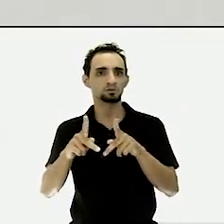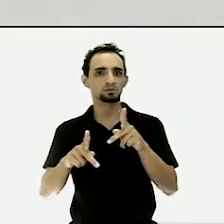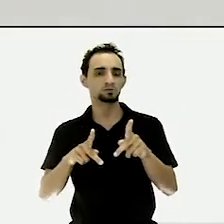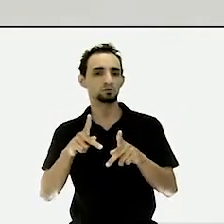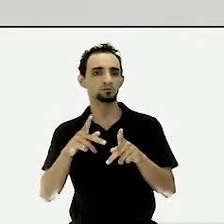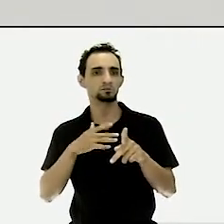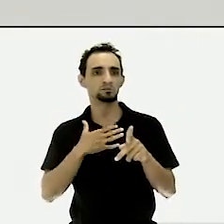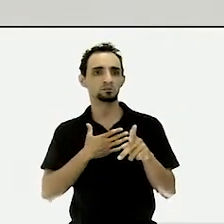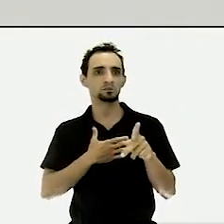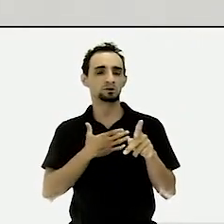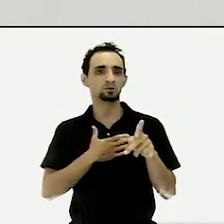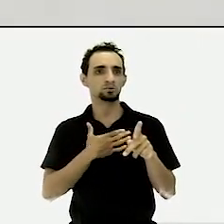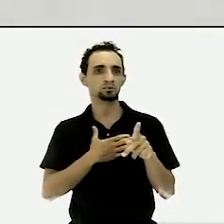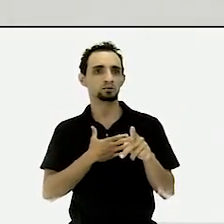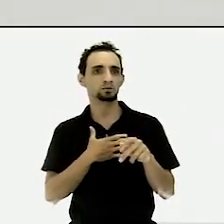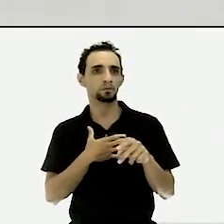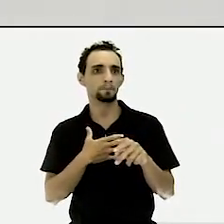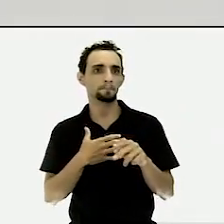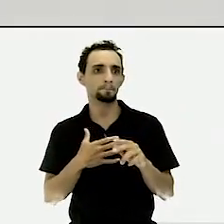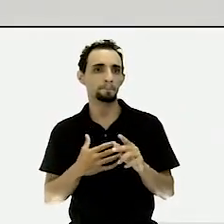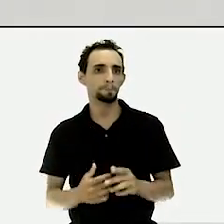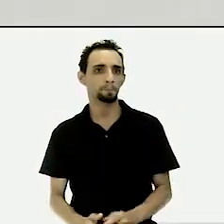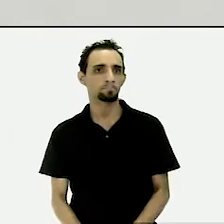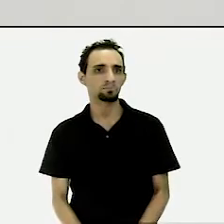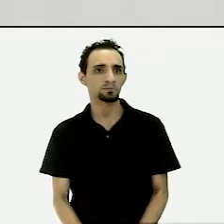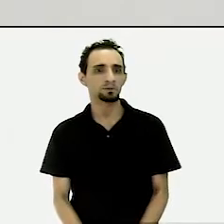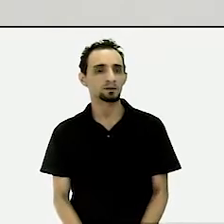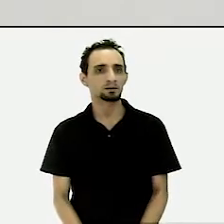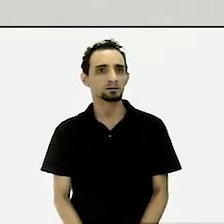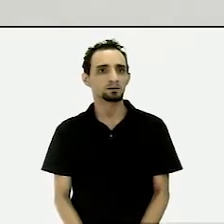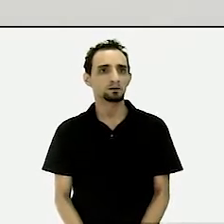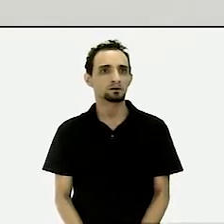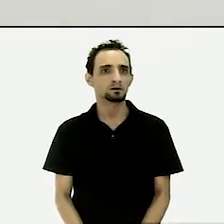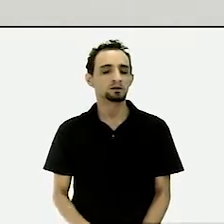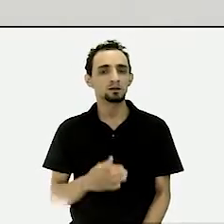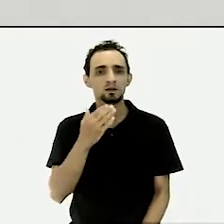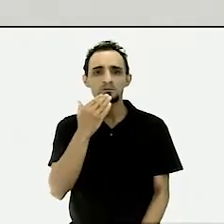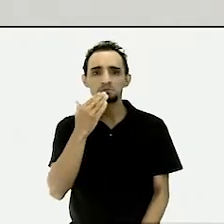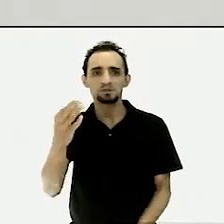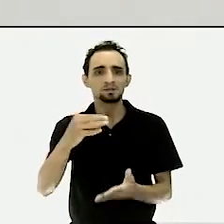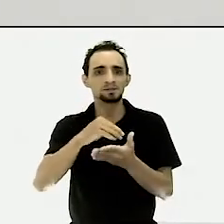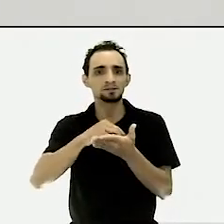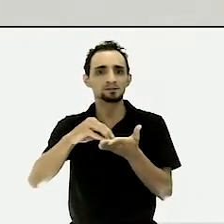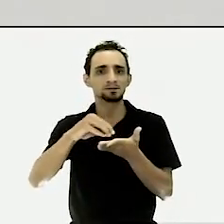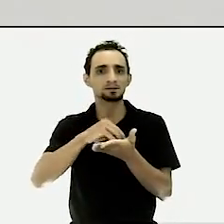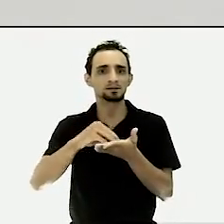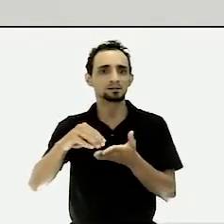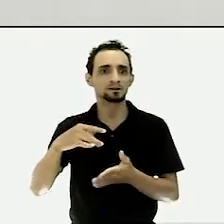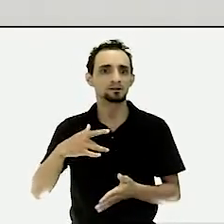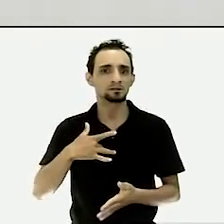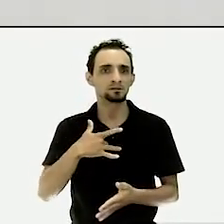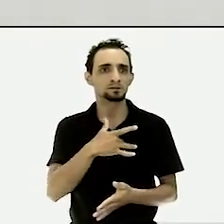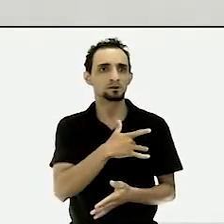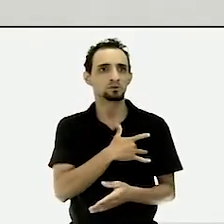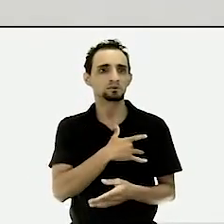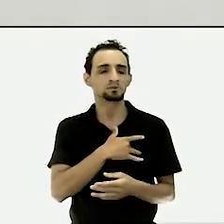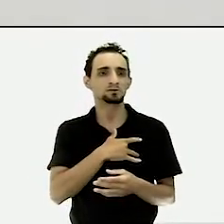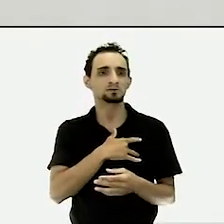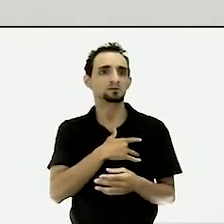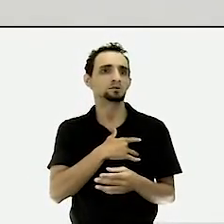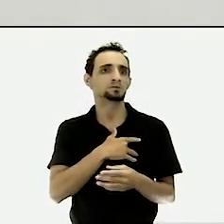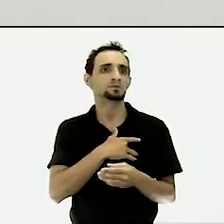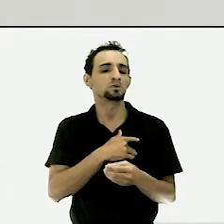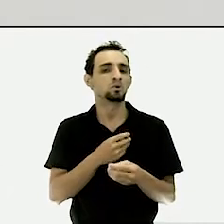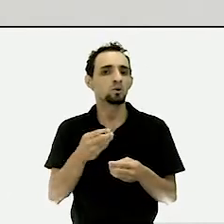uma questão de conversar. Sim. Né? Eu não vejo dificuldade, é uma questão de conversar. E gostaria muito que o Estado em si, né, o governador, as